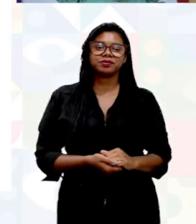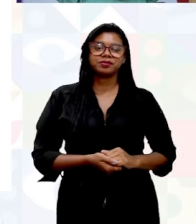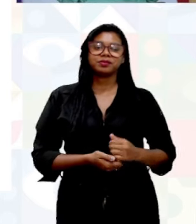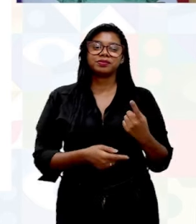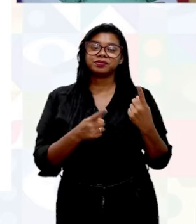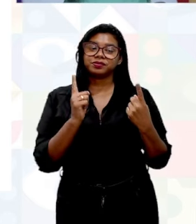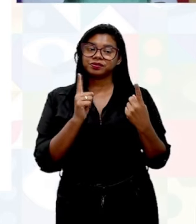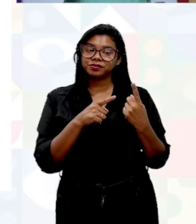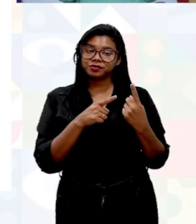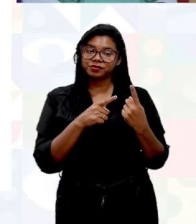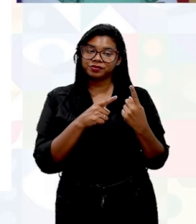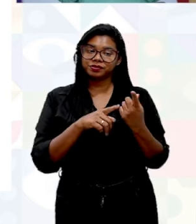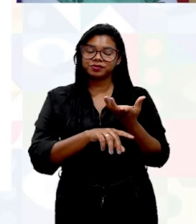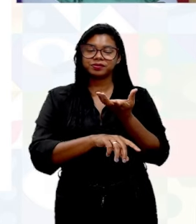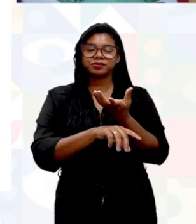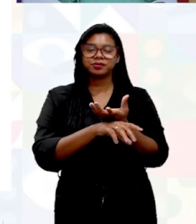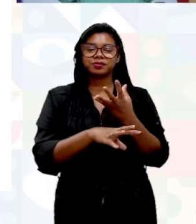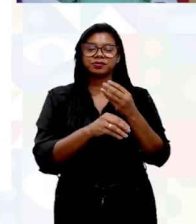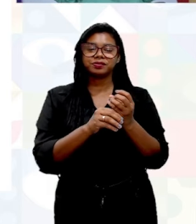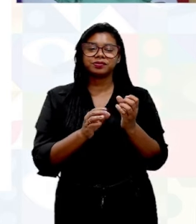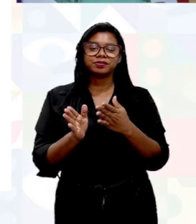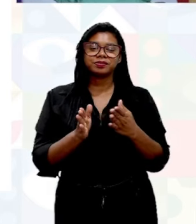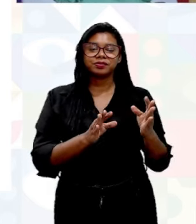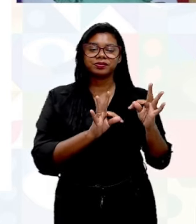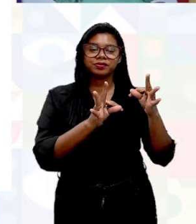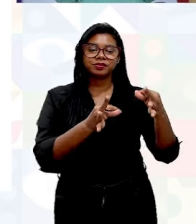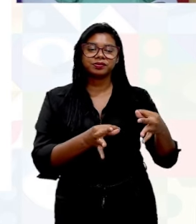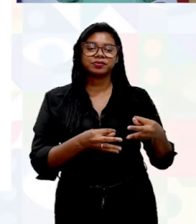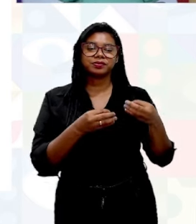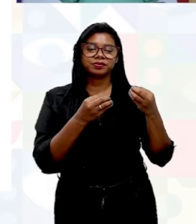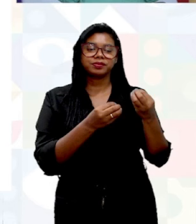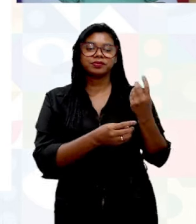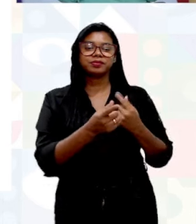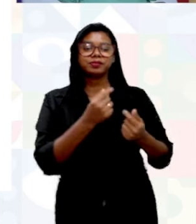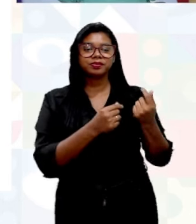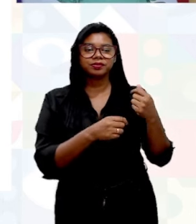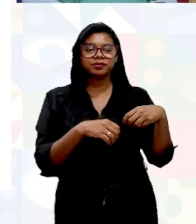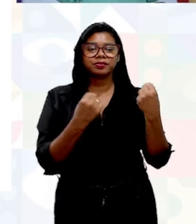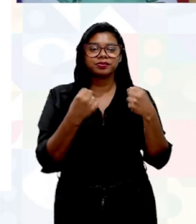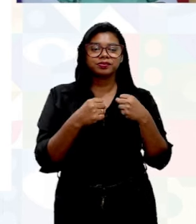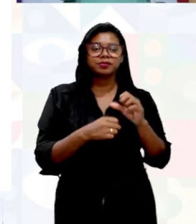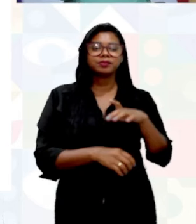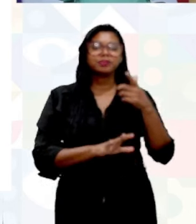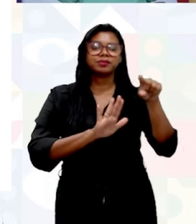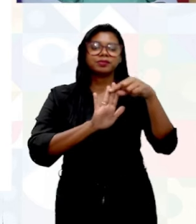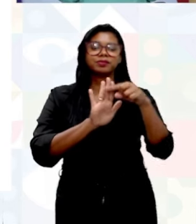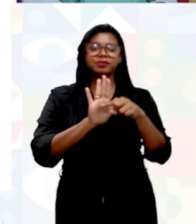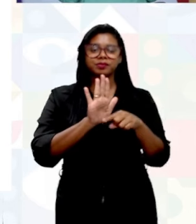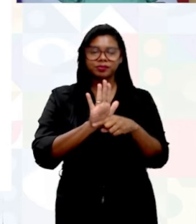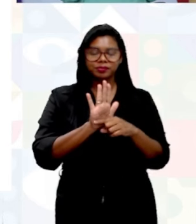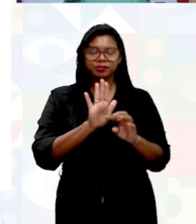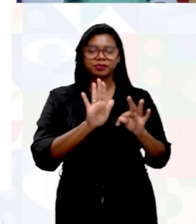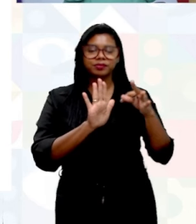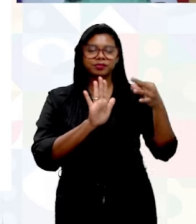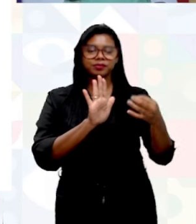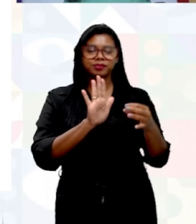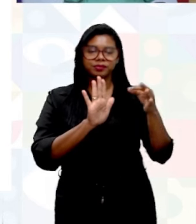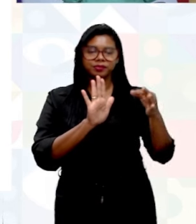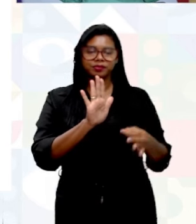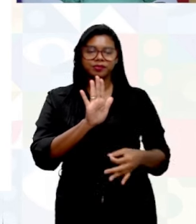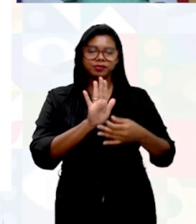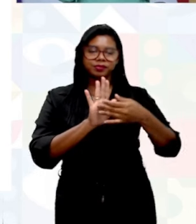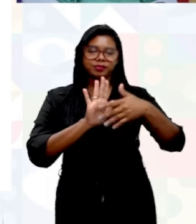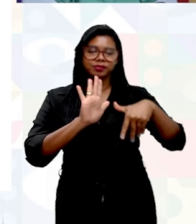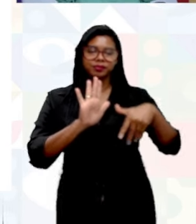unidade, que toda negociação deve-se existir um planejamento sólido para poder, de